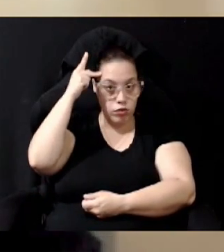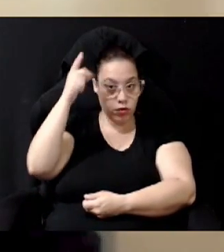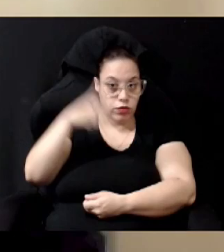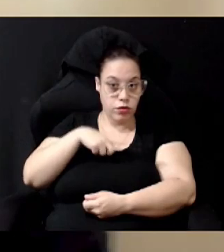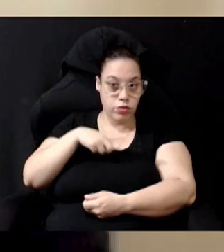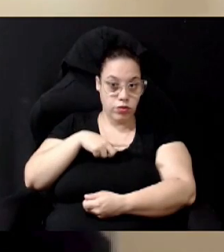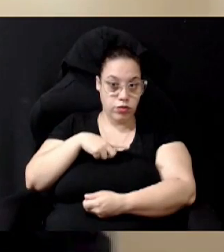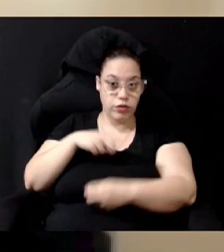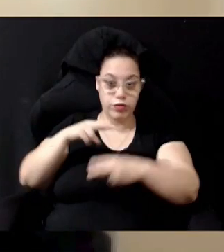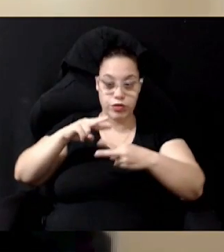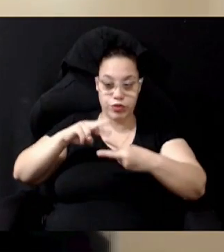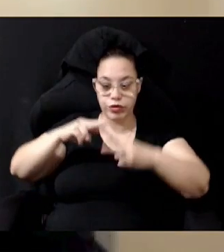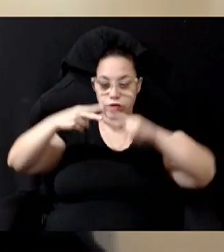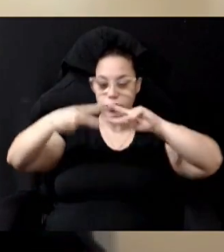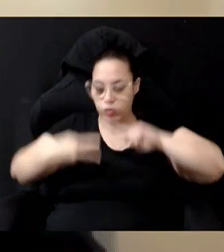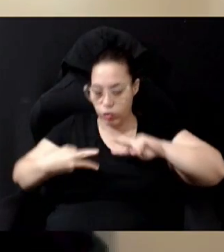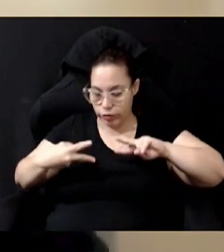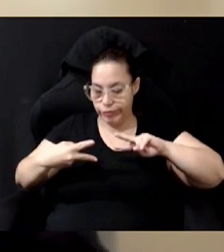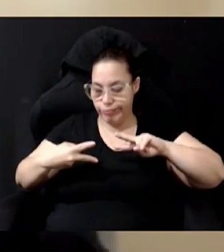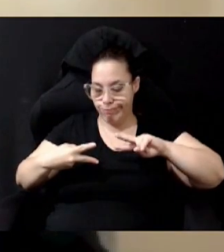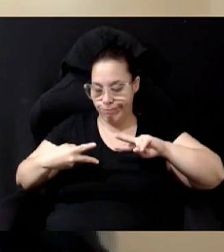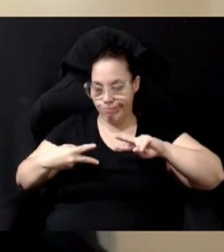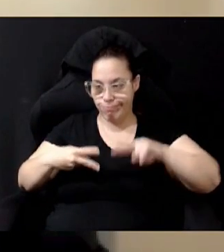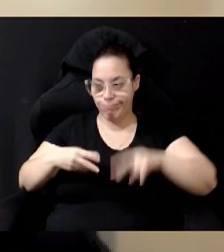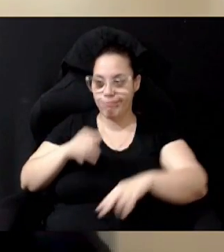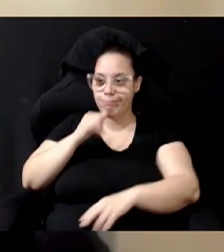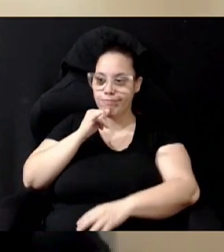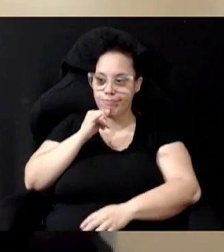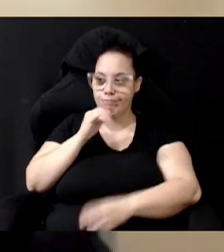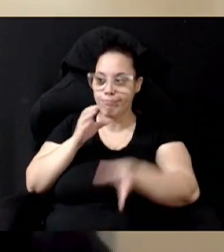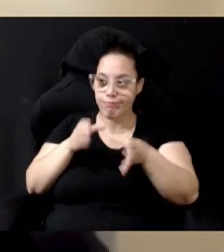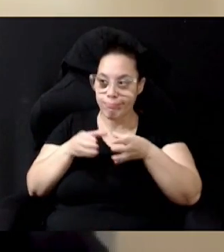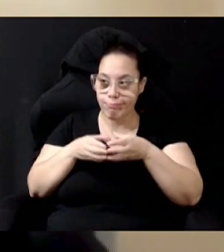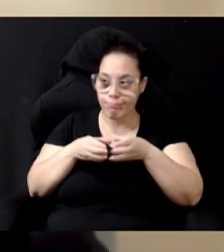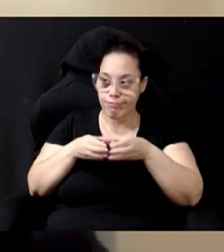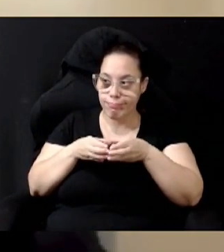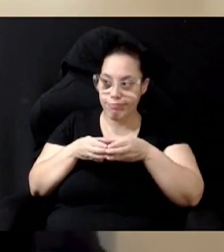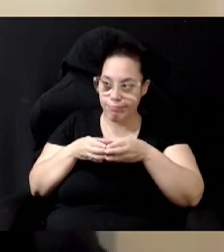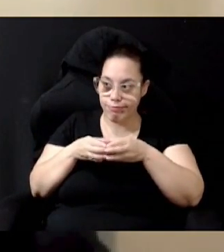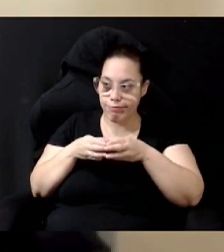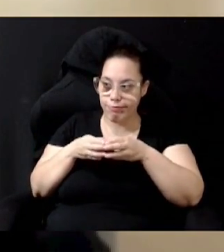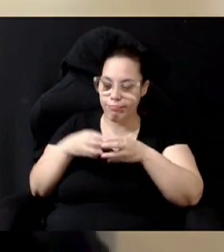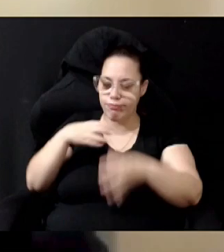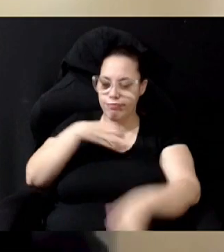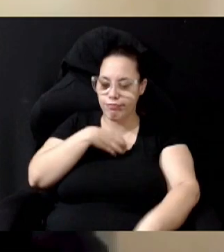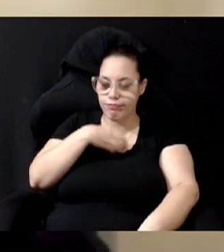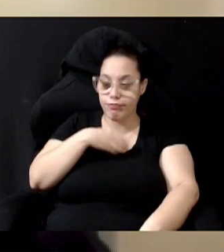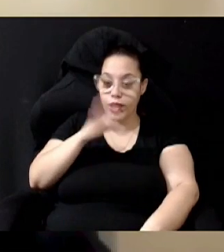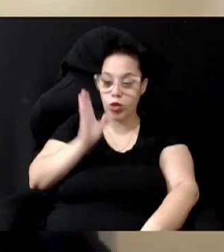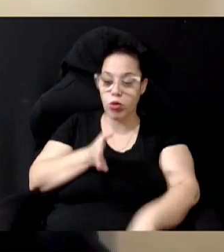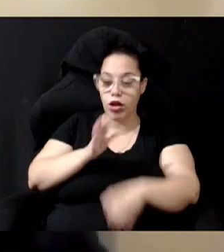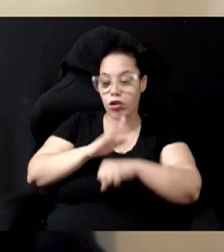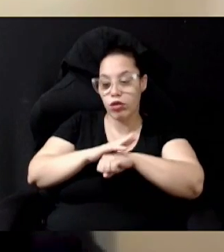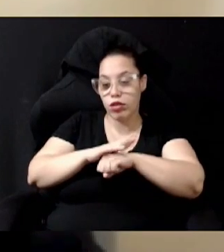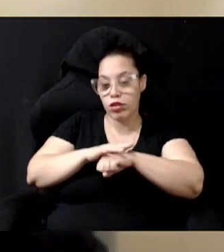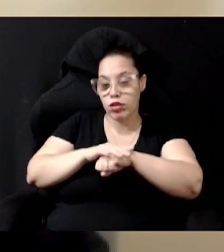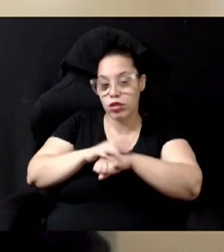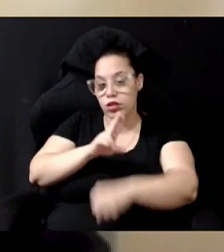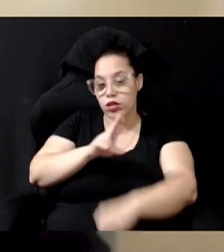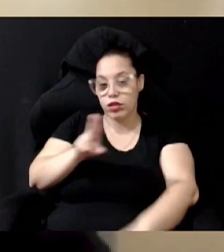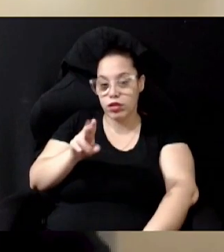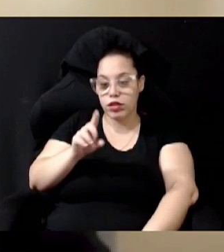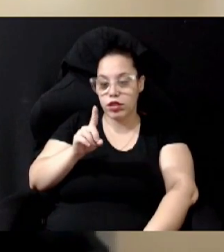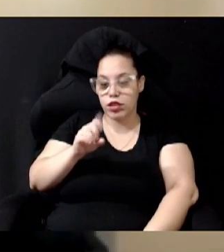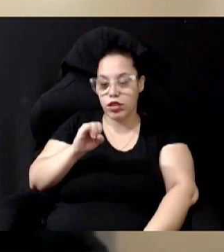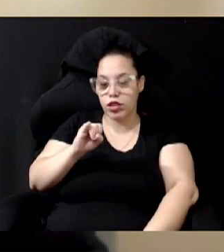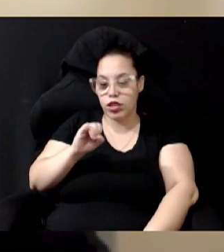genéticas. Existem, por exemplo, um grupo de sintomas barra doenças chamado distonia.